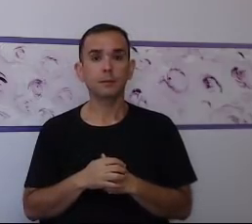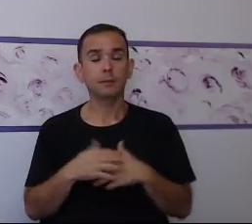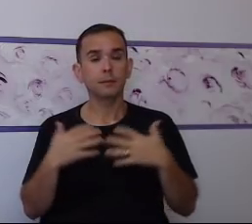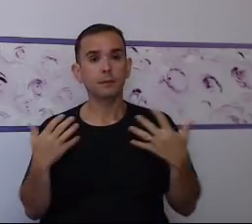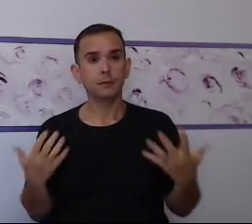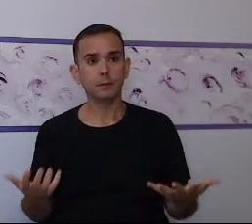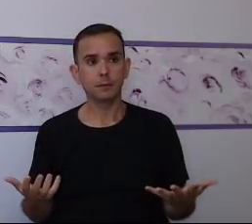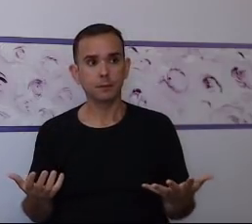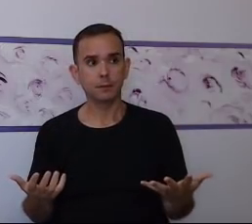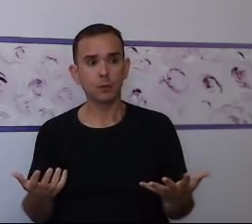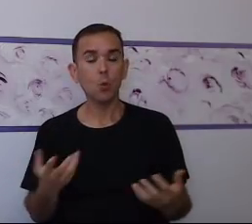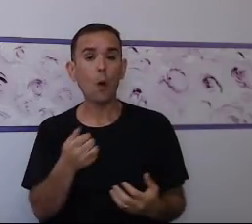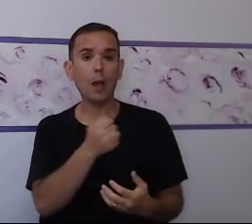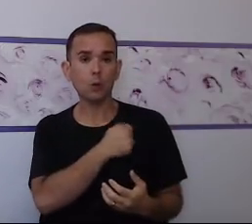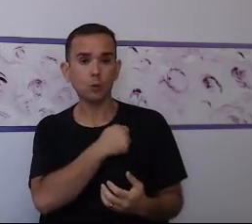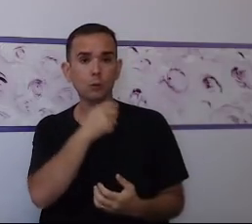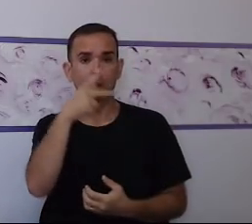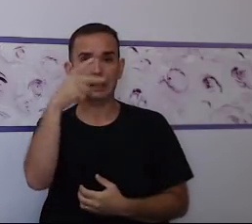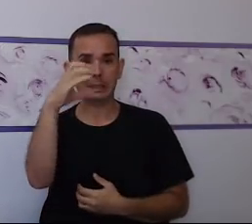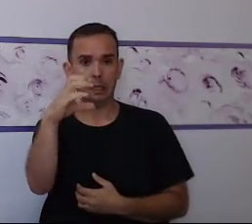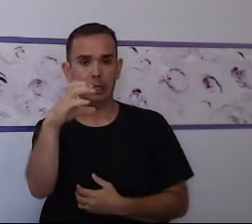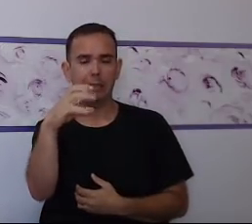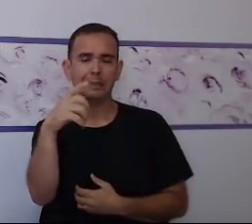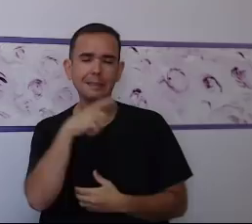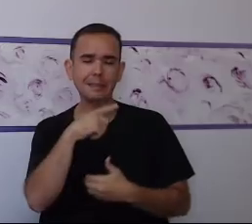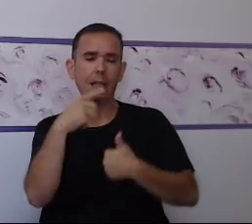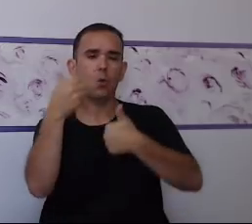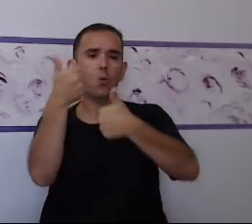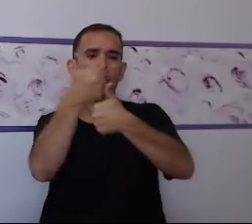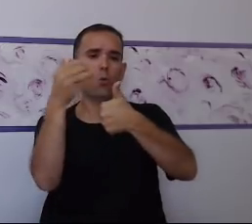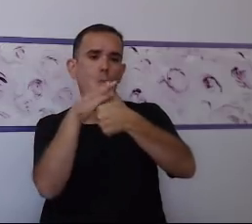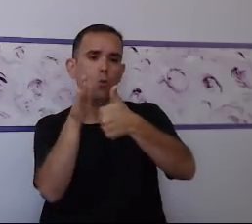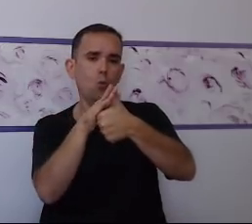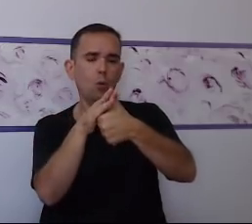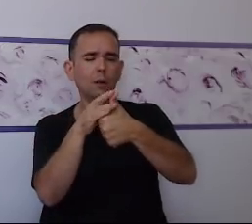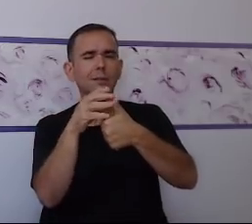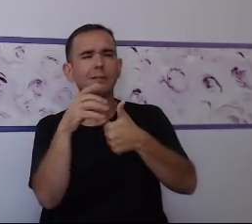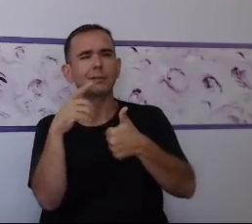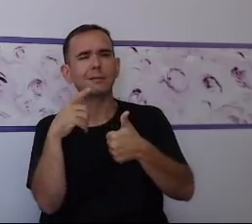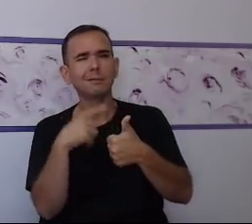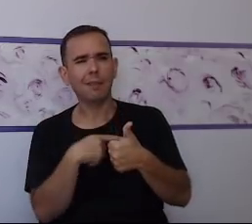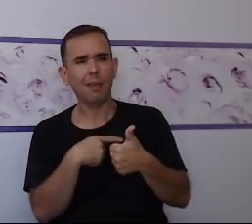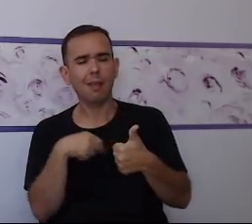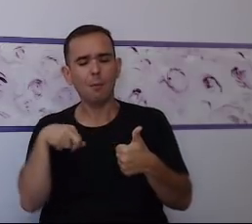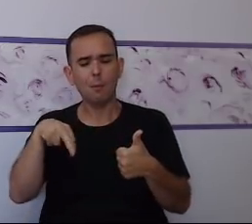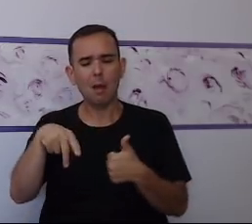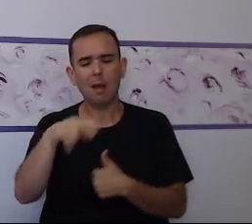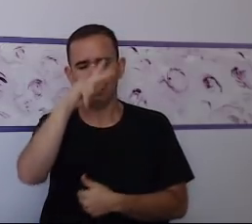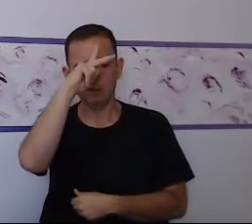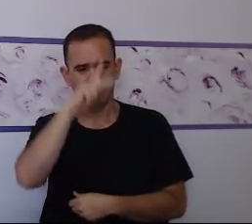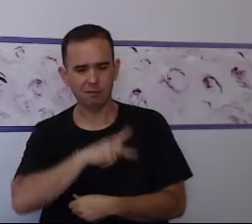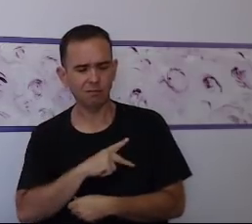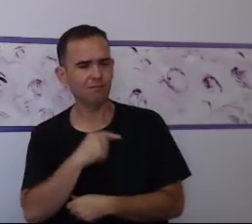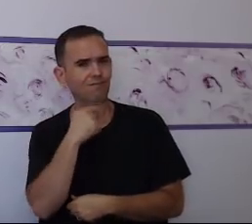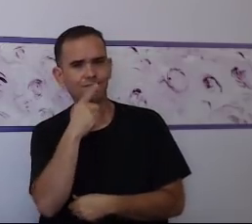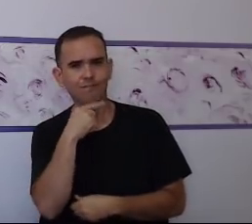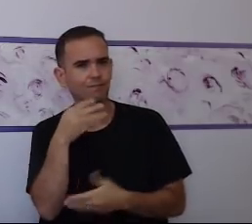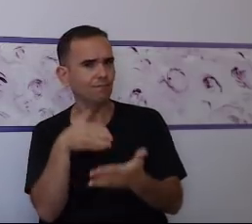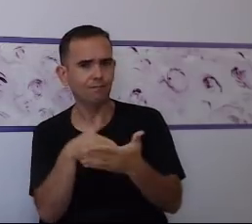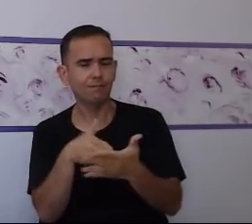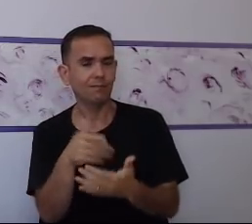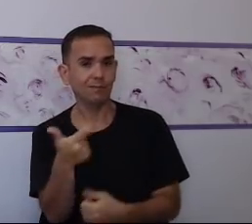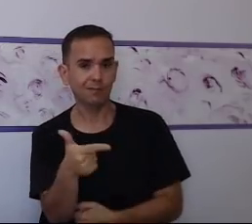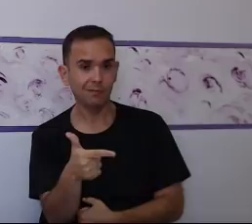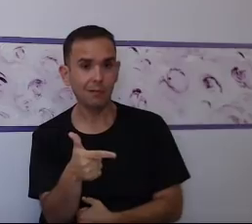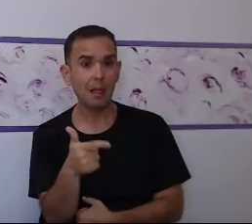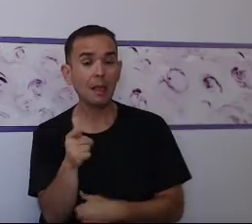Então, um aluno com paralisia cerebral que possui o nível 1, então ele possui essa marcha independente sem limitações. Então, é um aluno